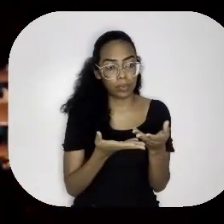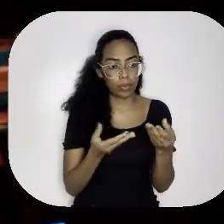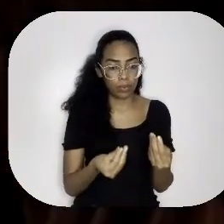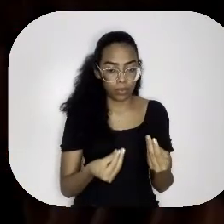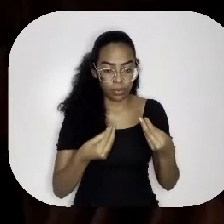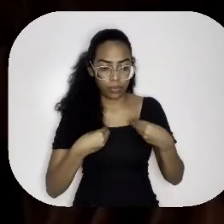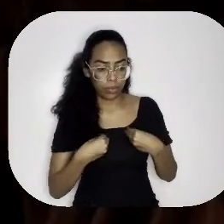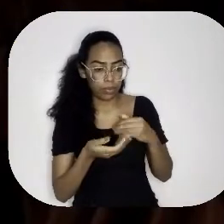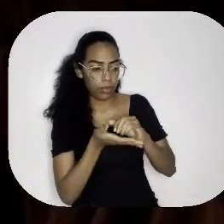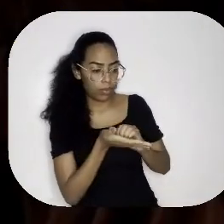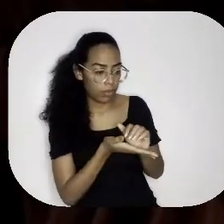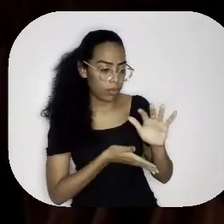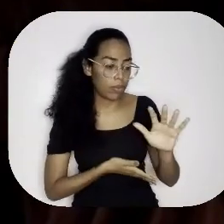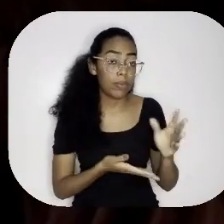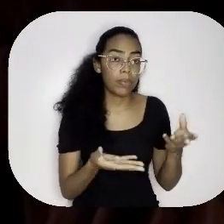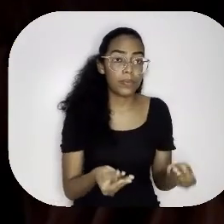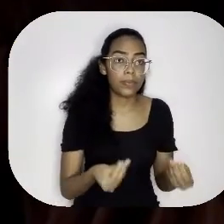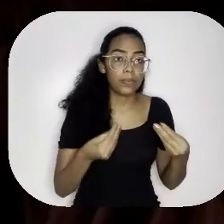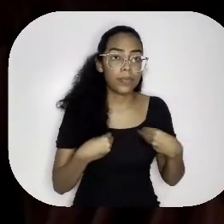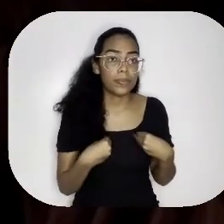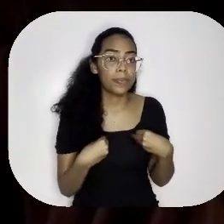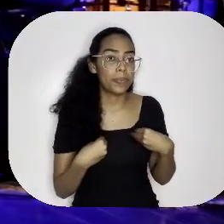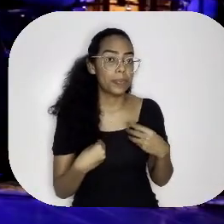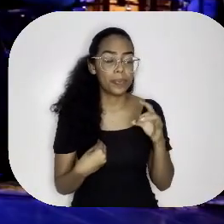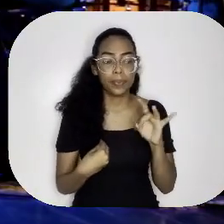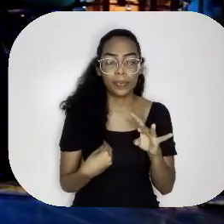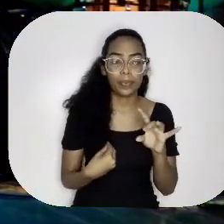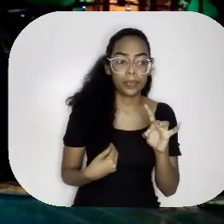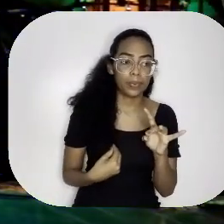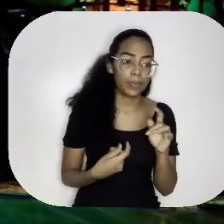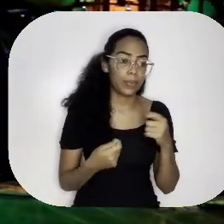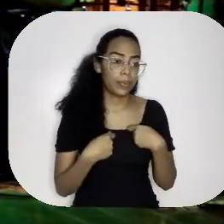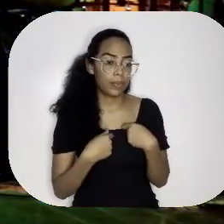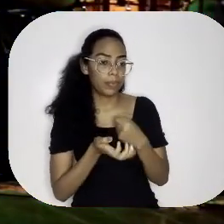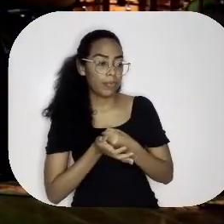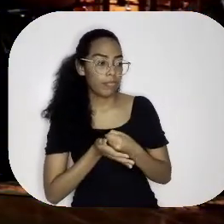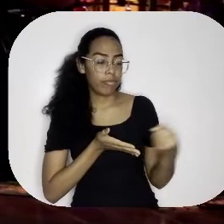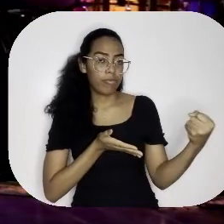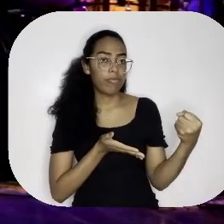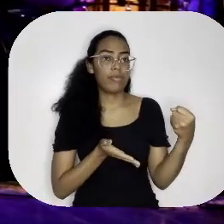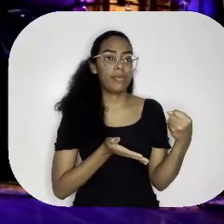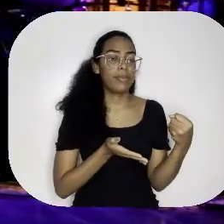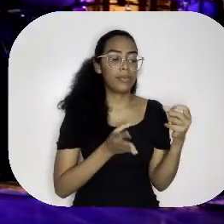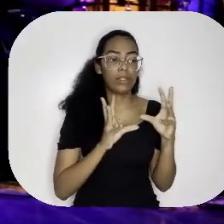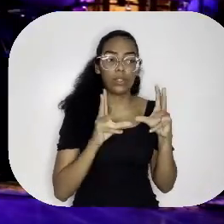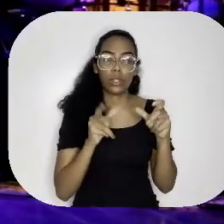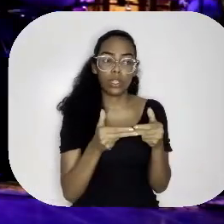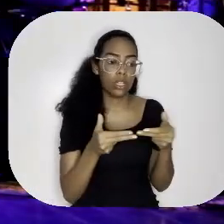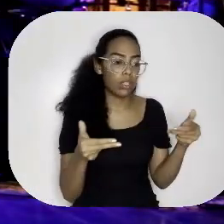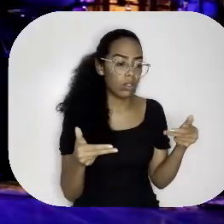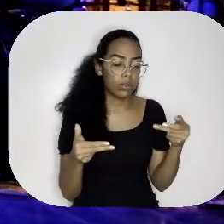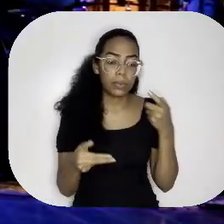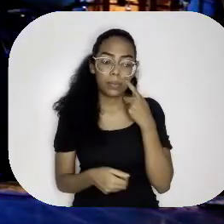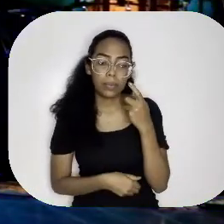dá, aquele que tira, só ele faz passar todas